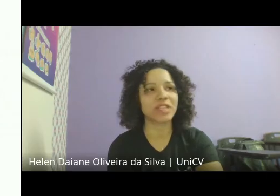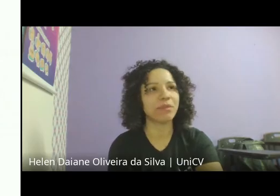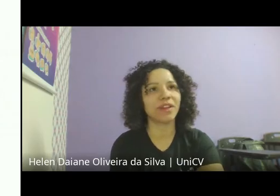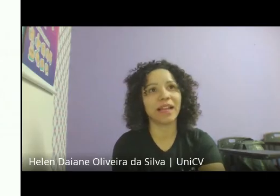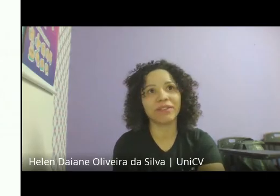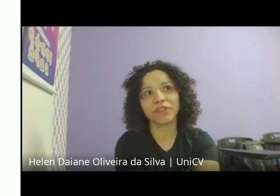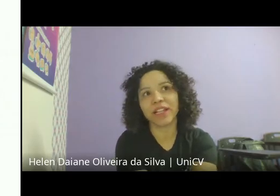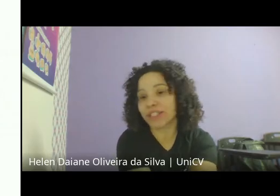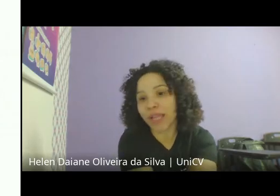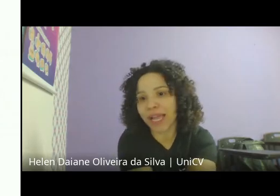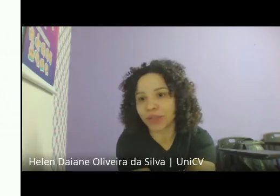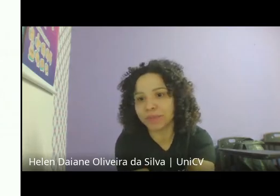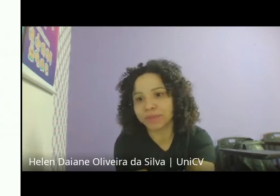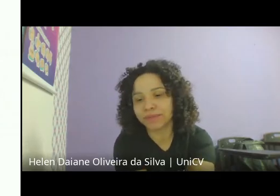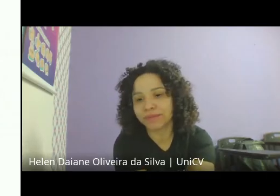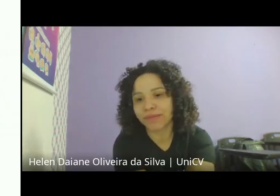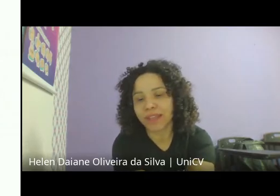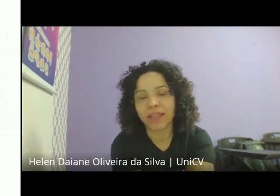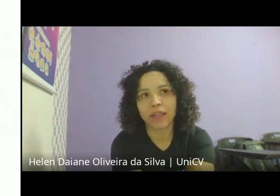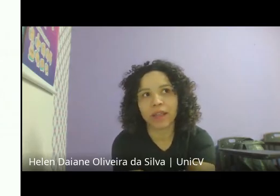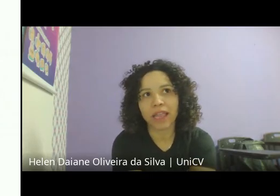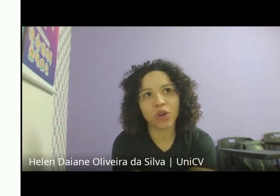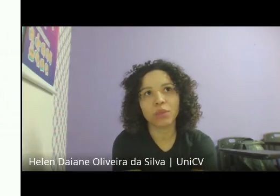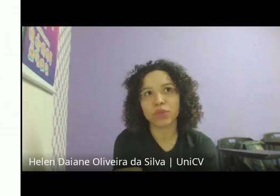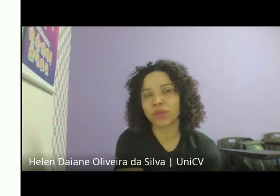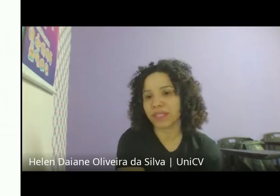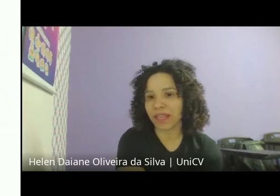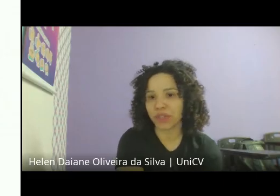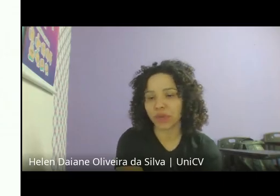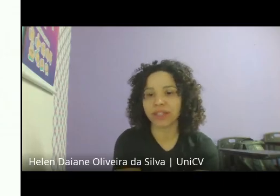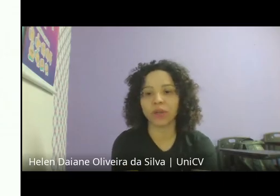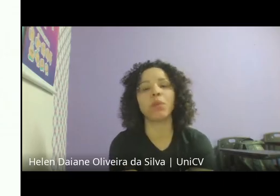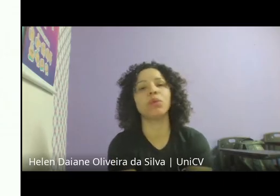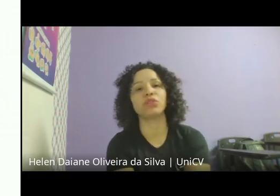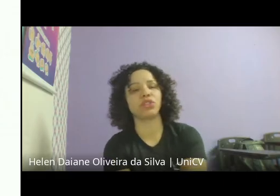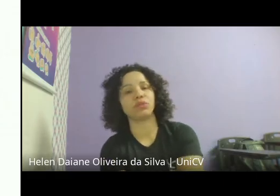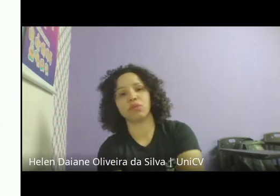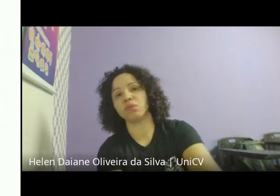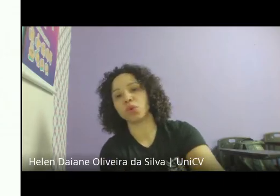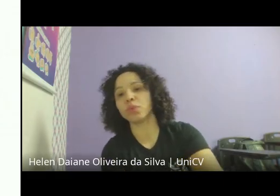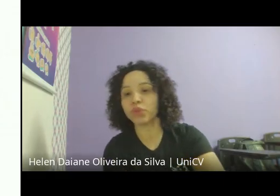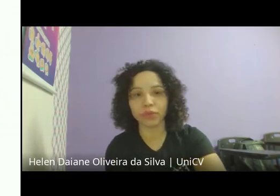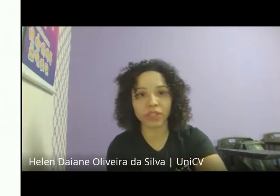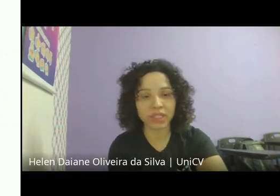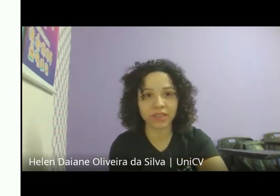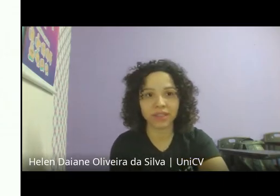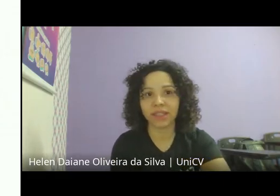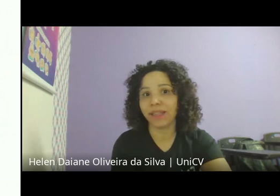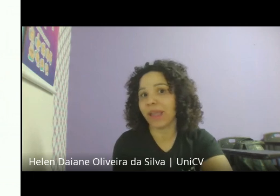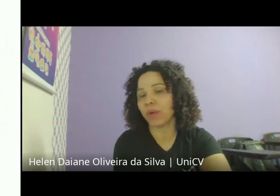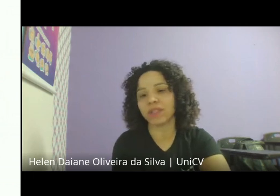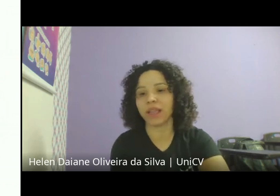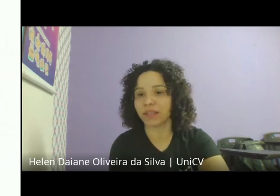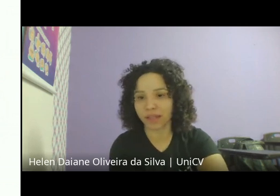Quem não sabe falar vai ficar deslocado. É como o surdo se sente quando ele está num monte com um grupo de ouvintes